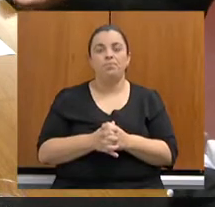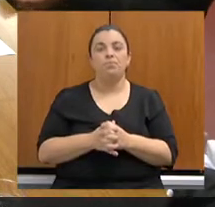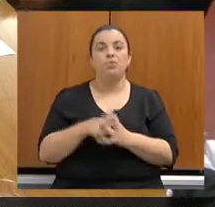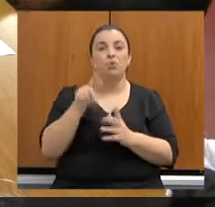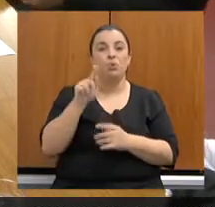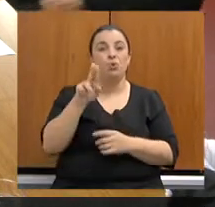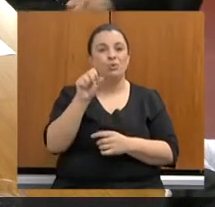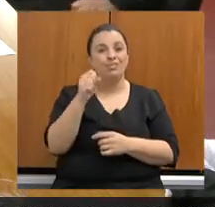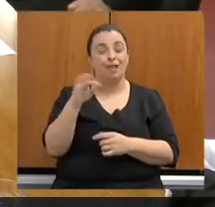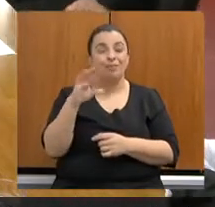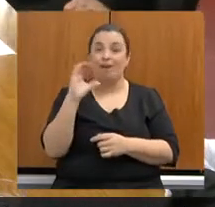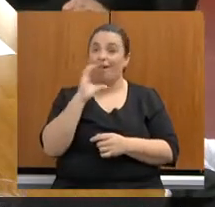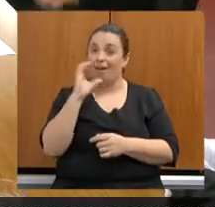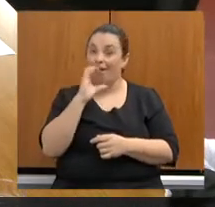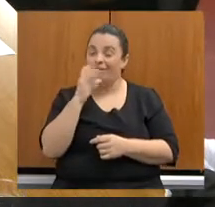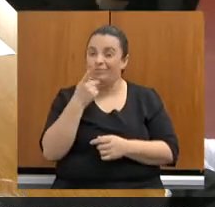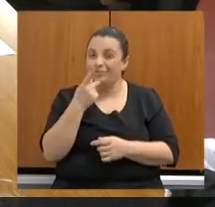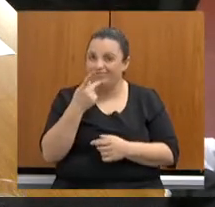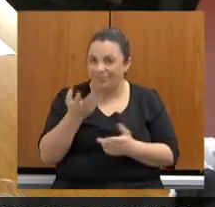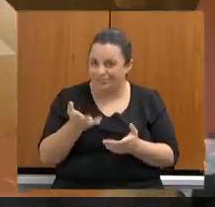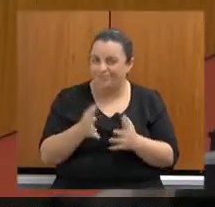que foi rápido né